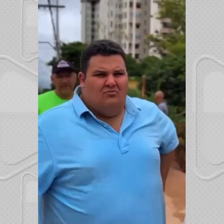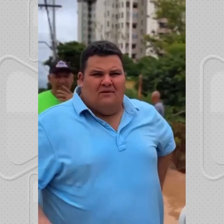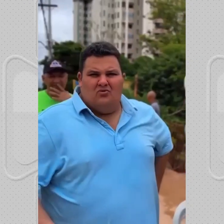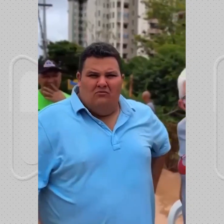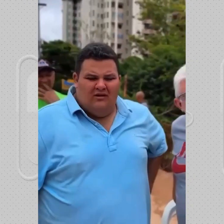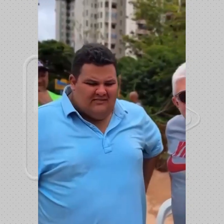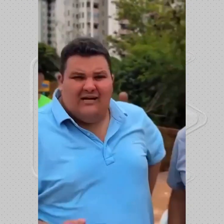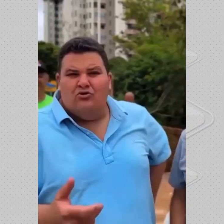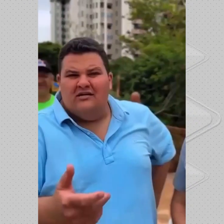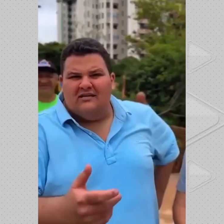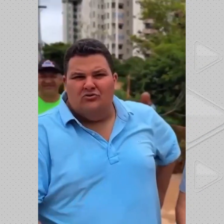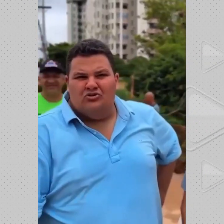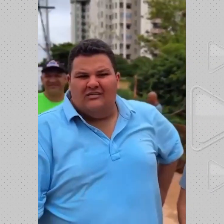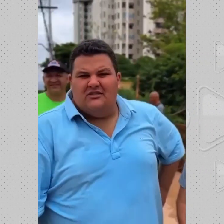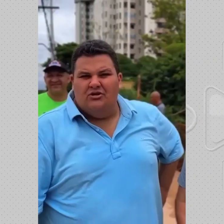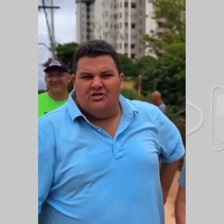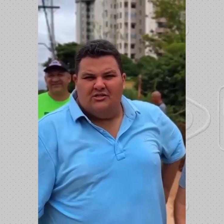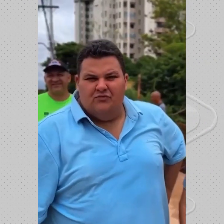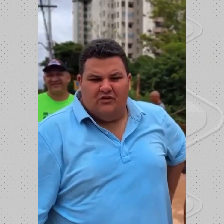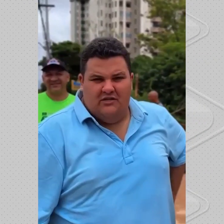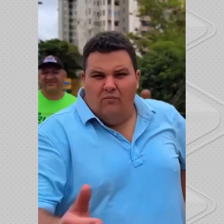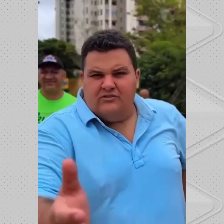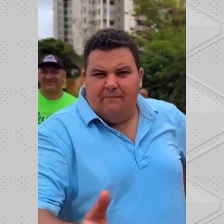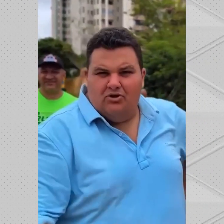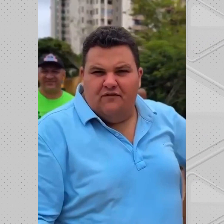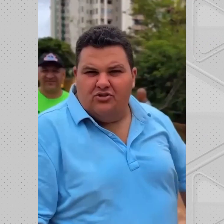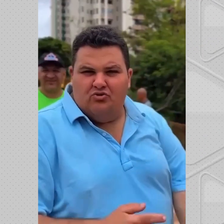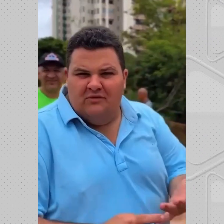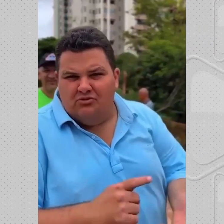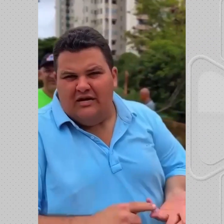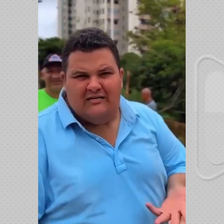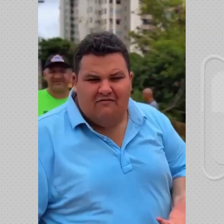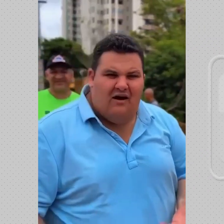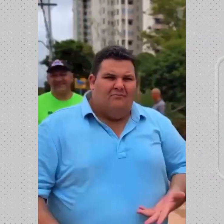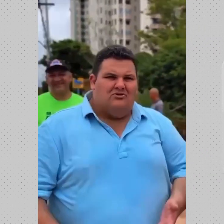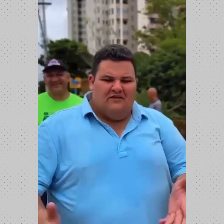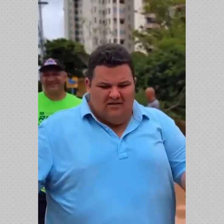pedidos, né? Tem pedidos da mesma rua por diferentes vereadores,